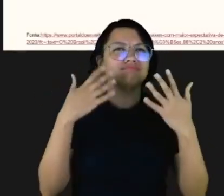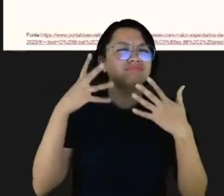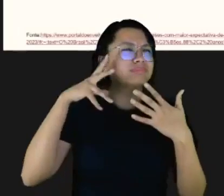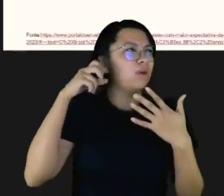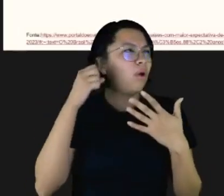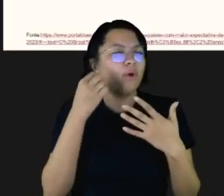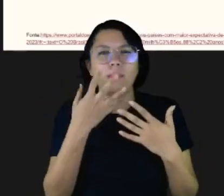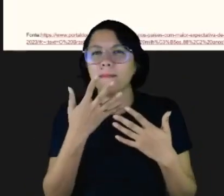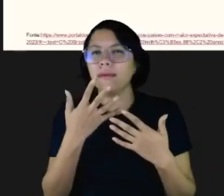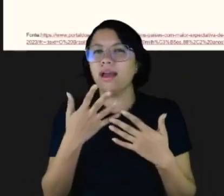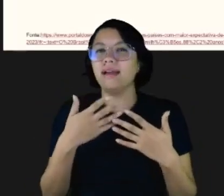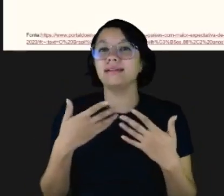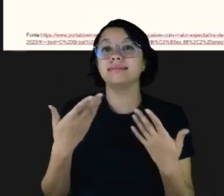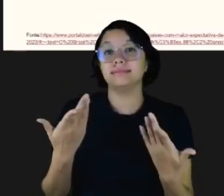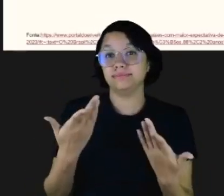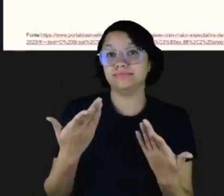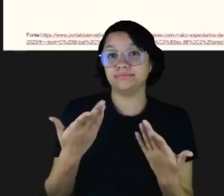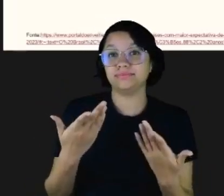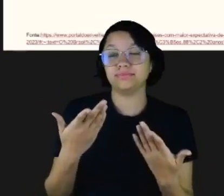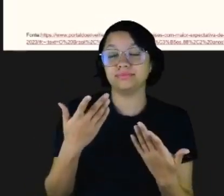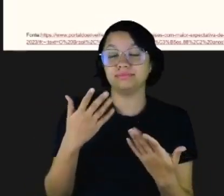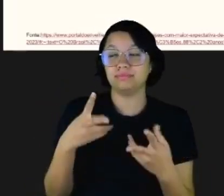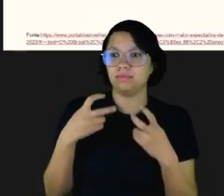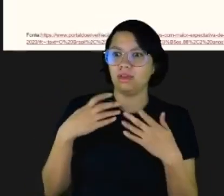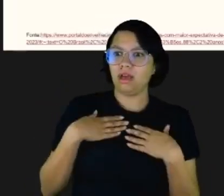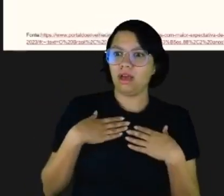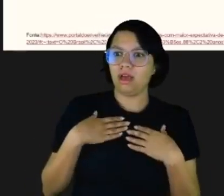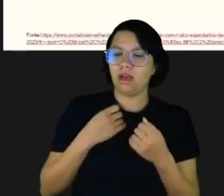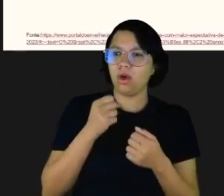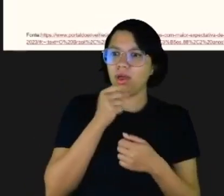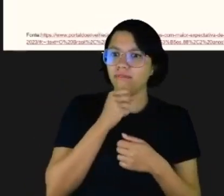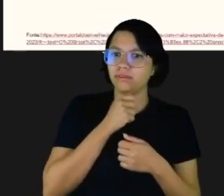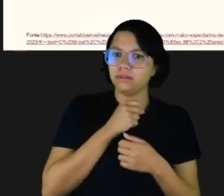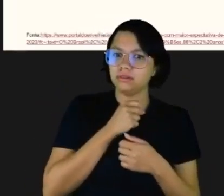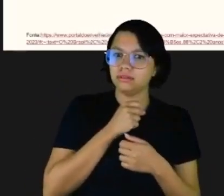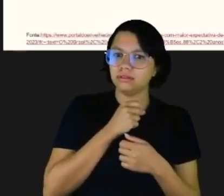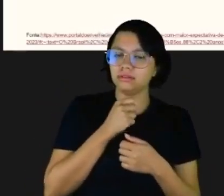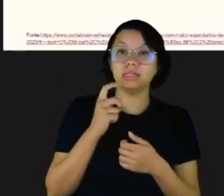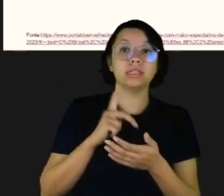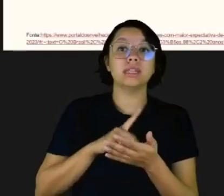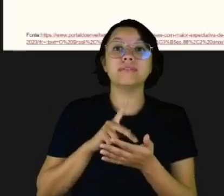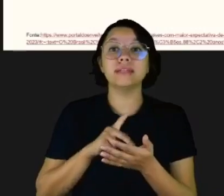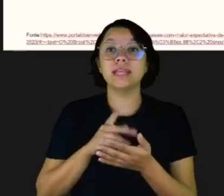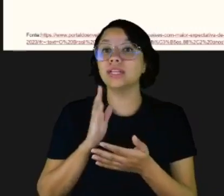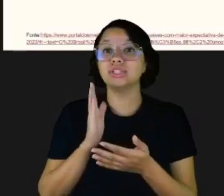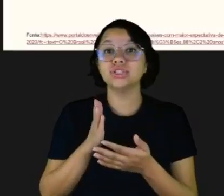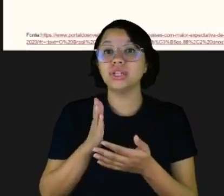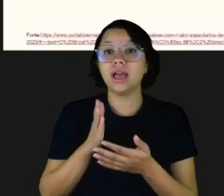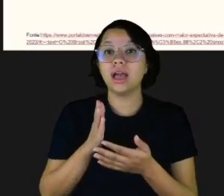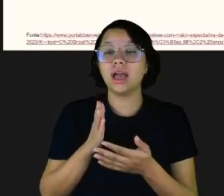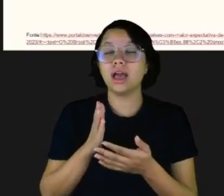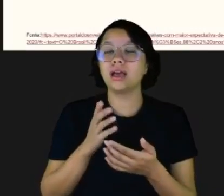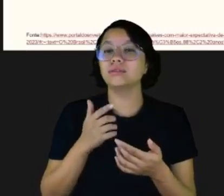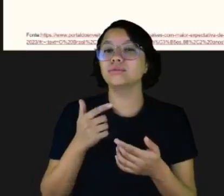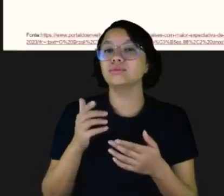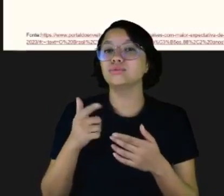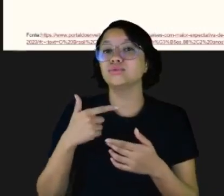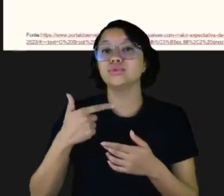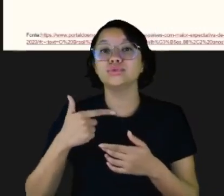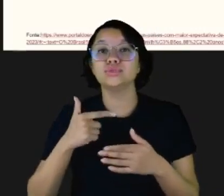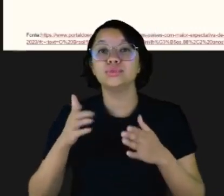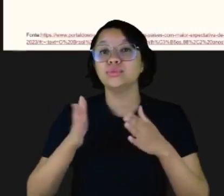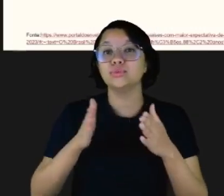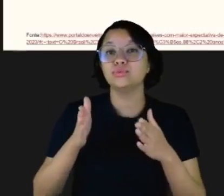muito bem, aí que a gente se toca que está envelhecendo. E aí, na verdade, a gente já está fazendo um segundo momento, que